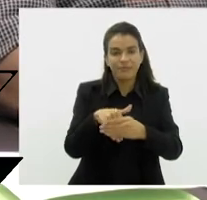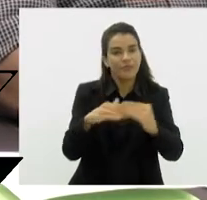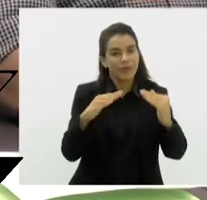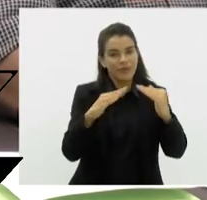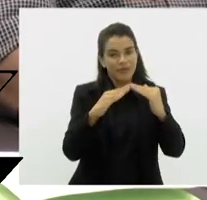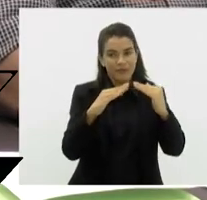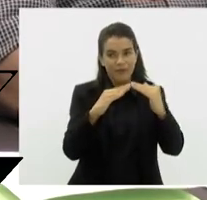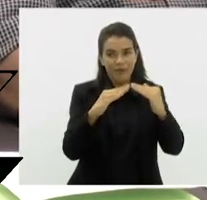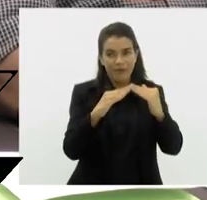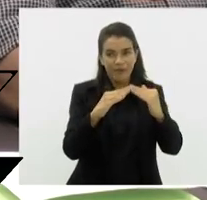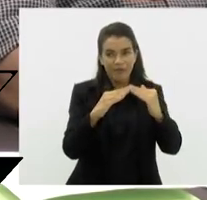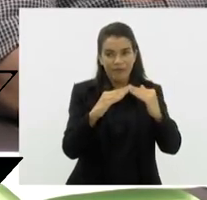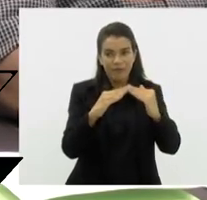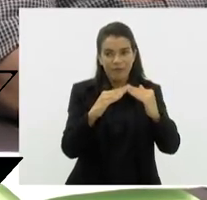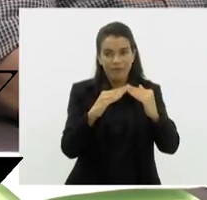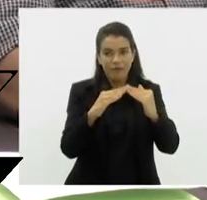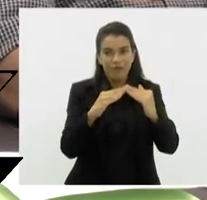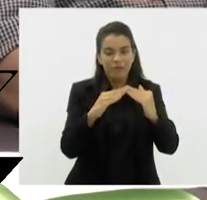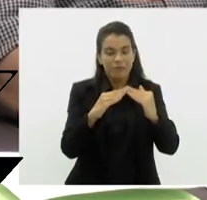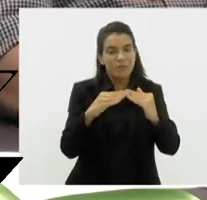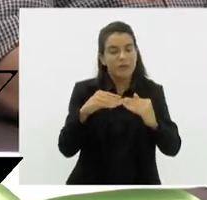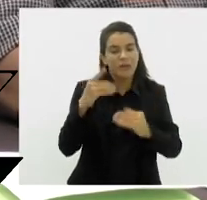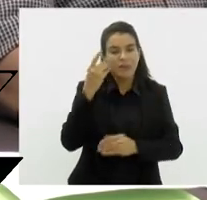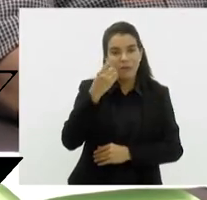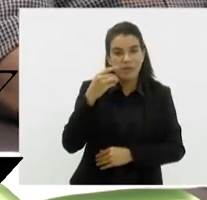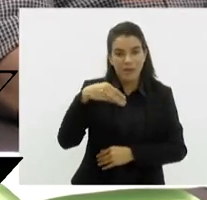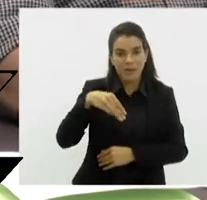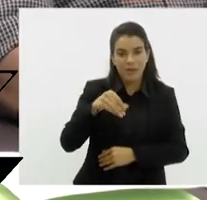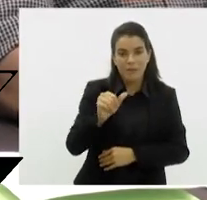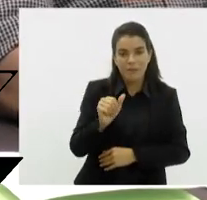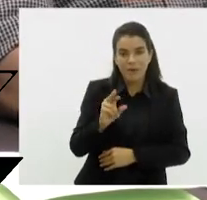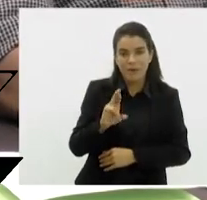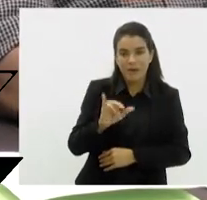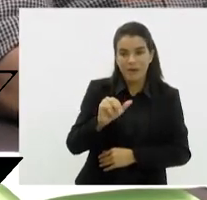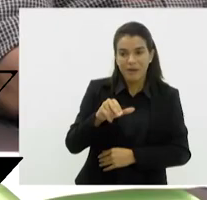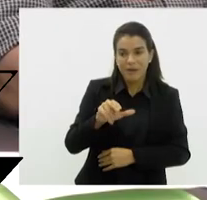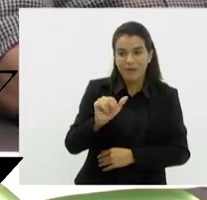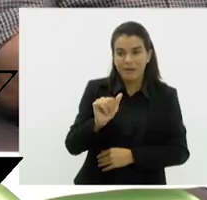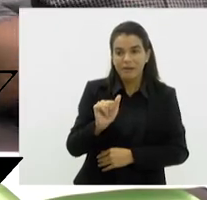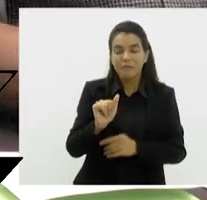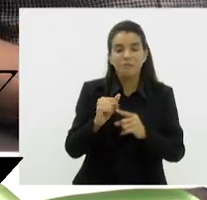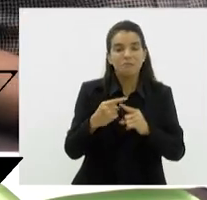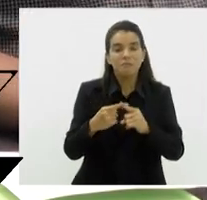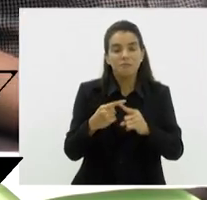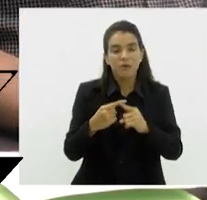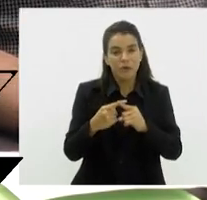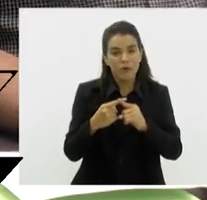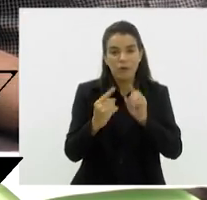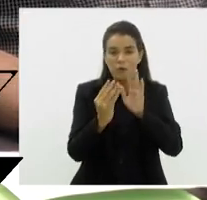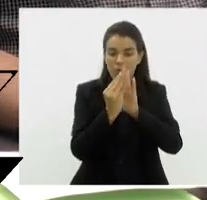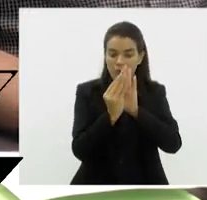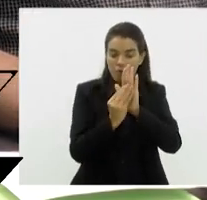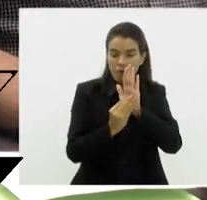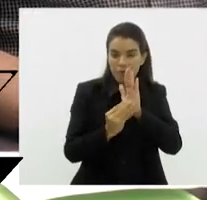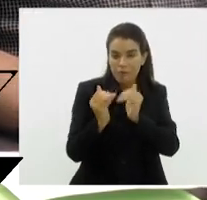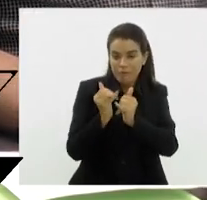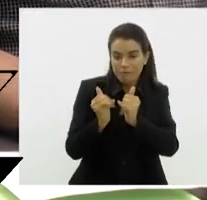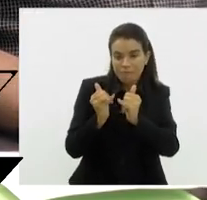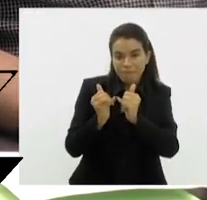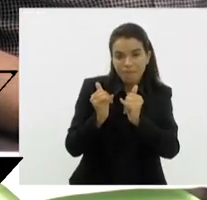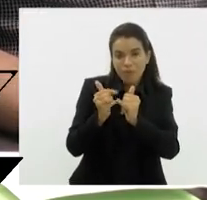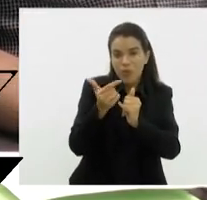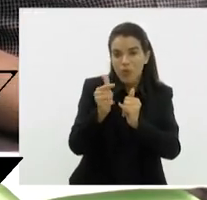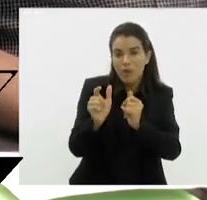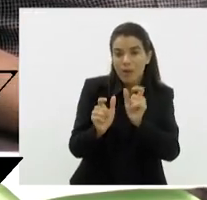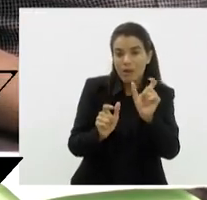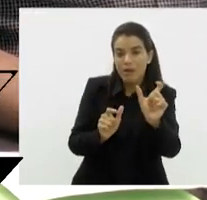favorável à demanda da deputada Marina, porque, embora realmente o conteúdo seja similar, não tem a